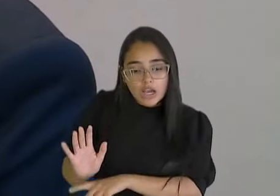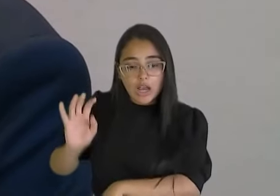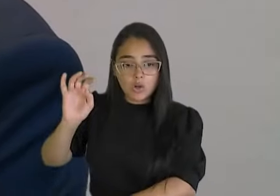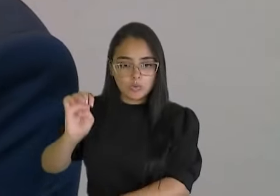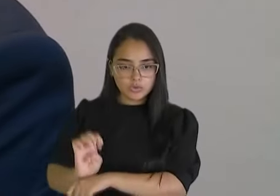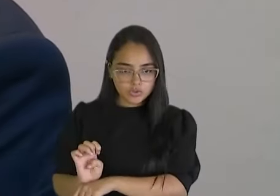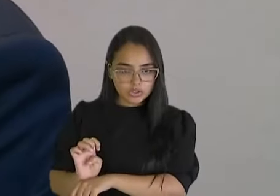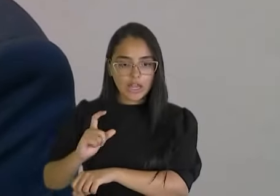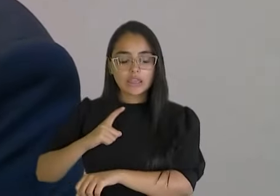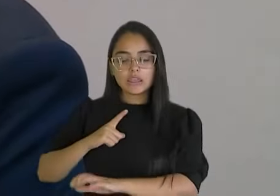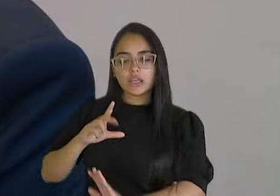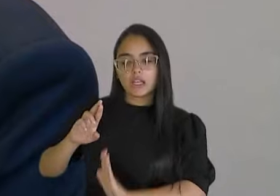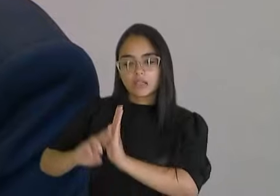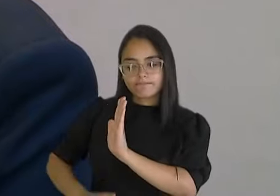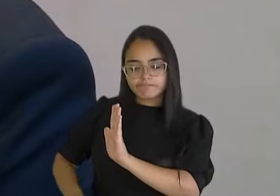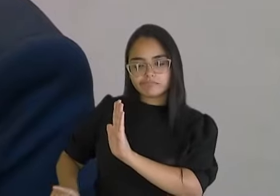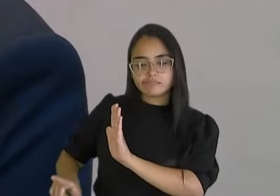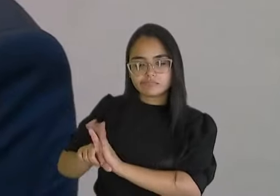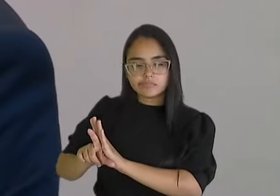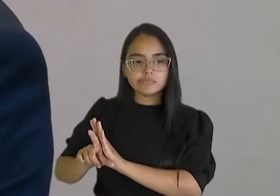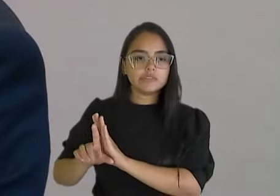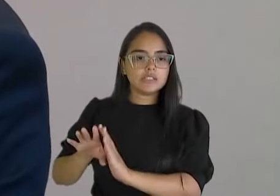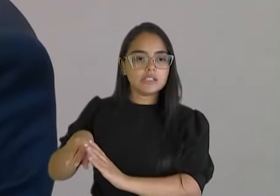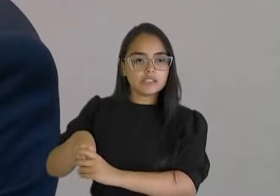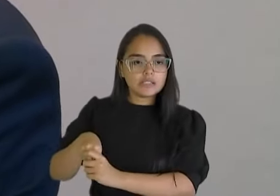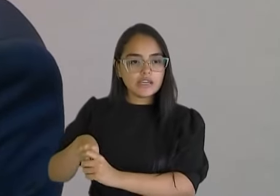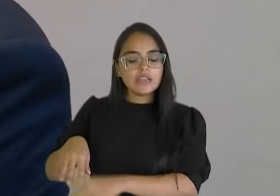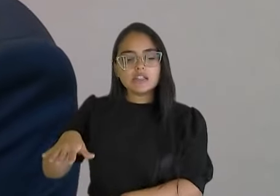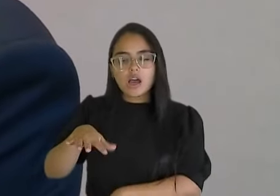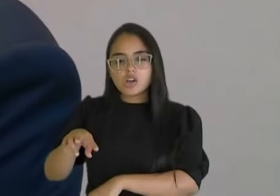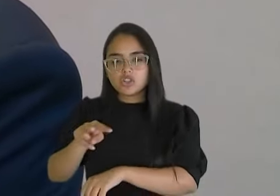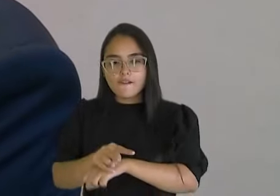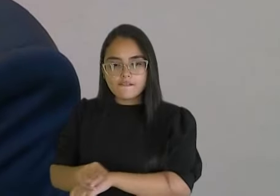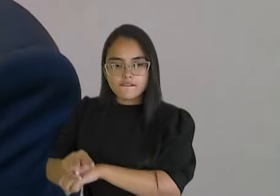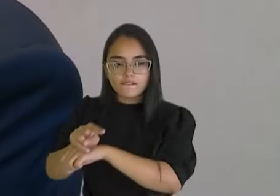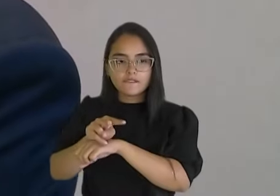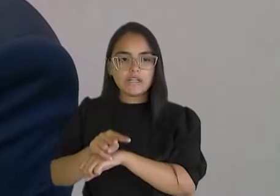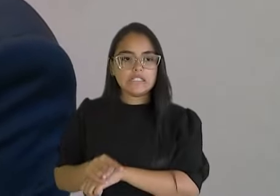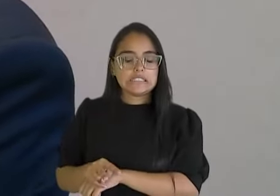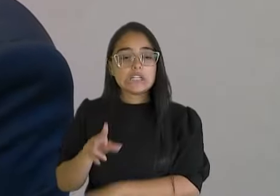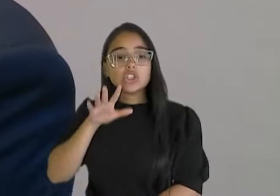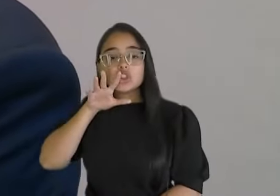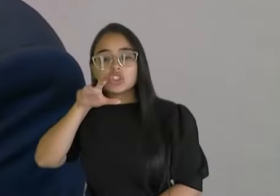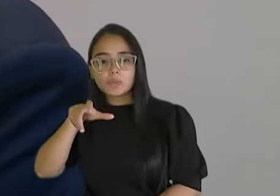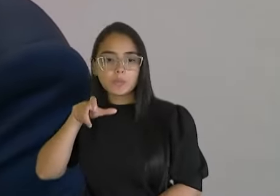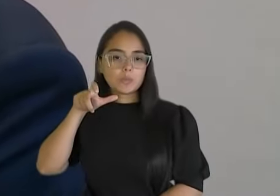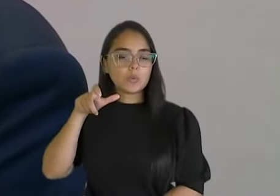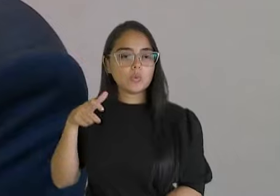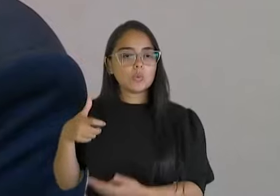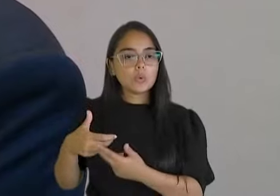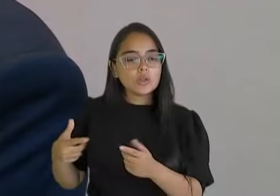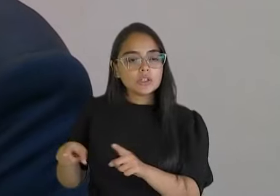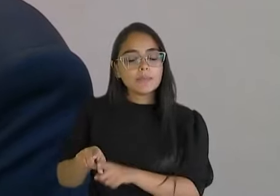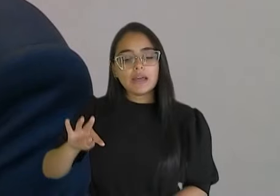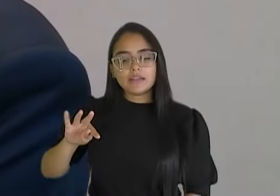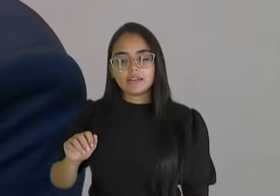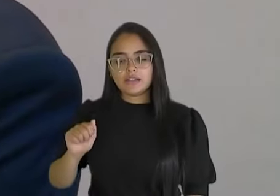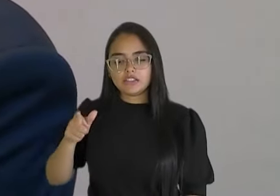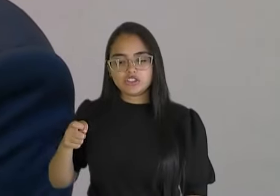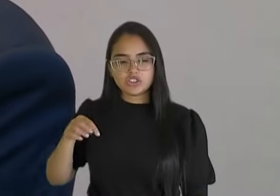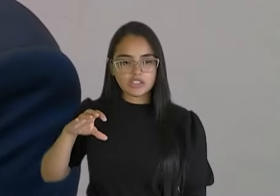em que ela regulamenta questões atinentes às áreas fiscais, quanto ao imposto, a arrecadação de imposto, a taxação